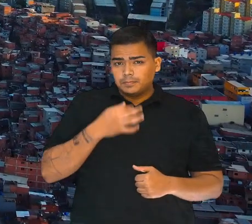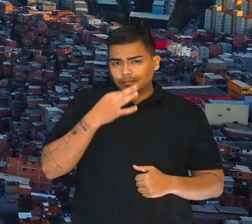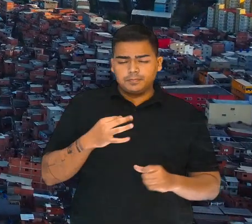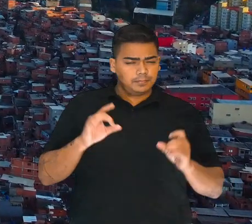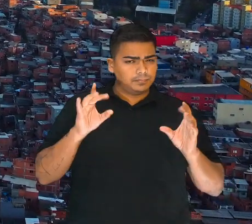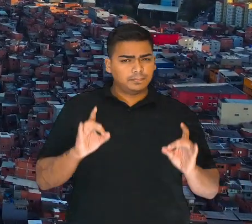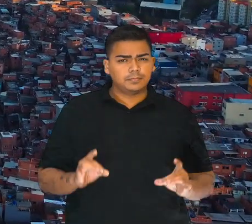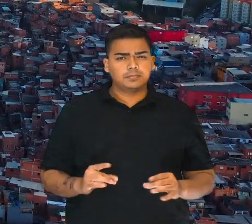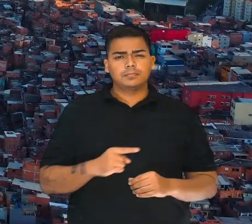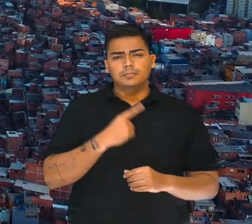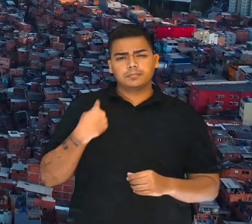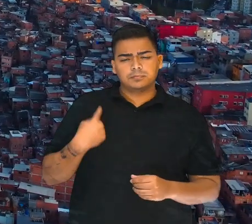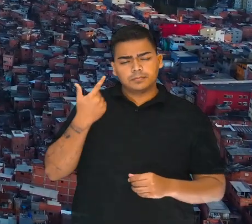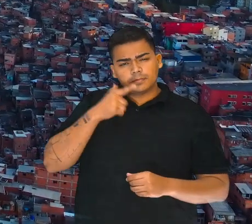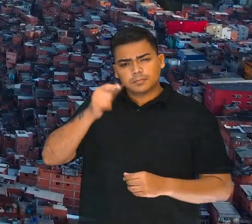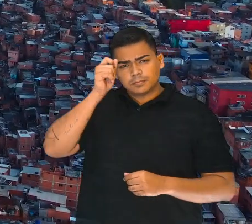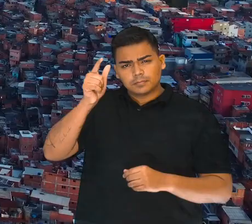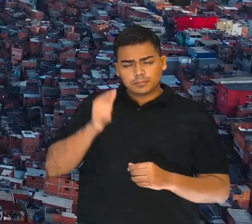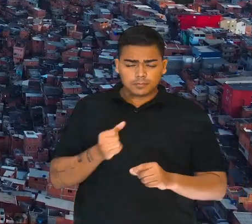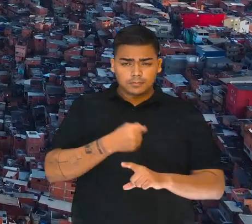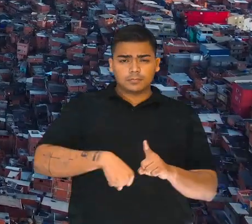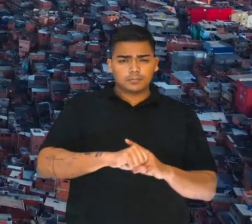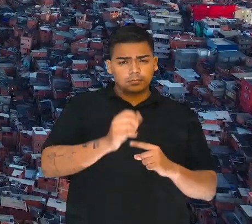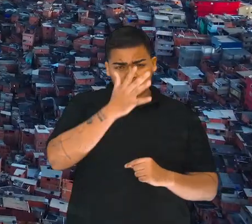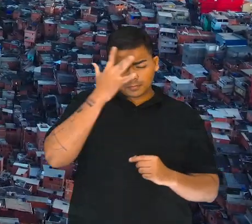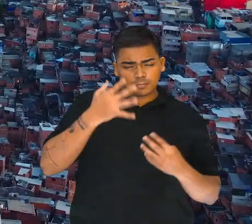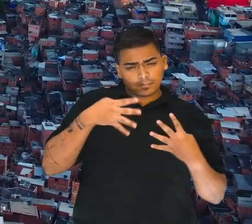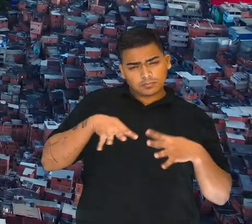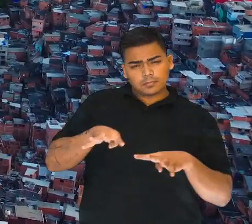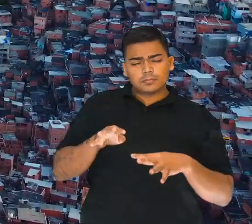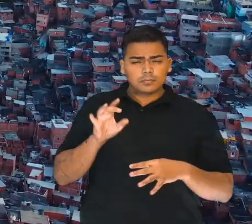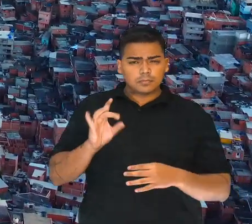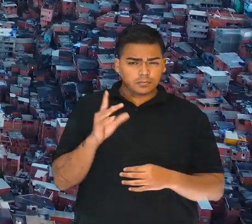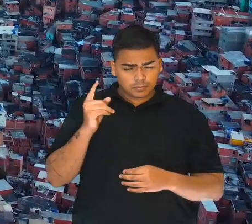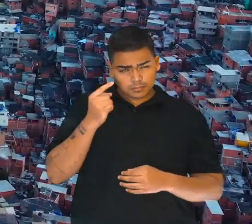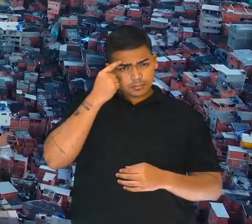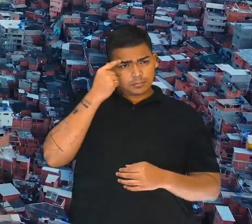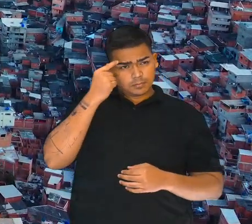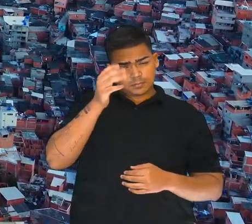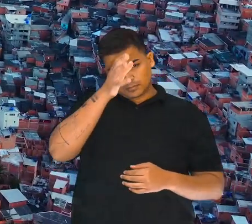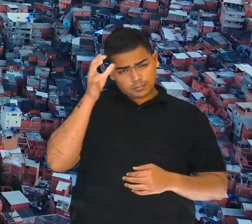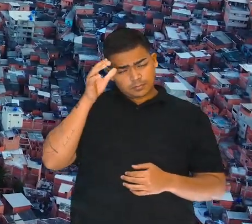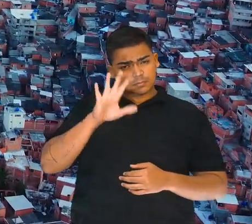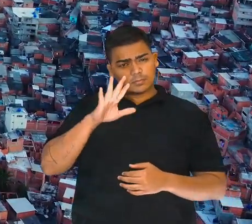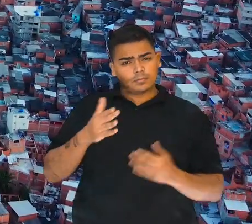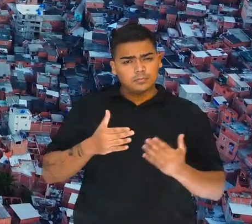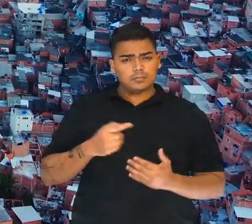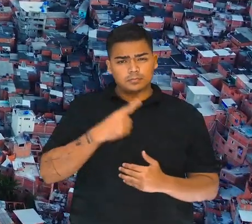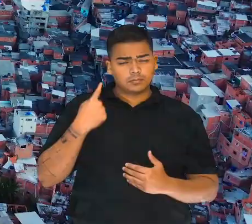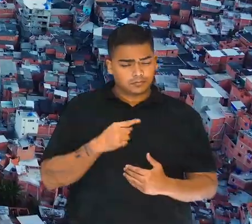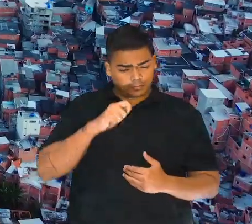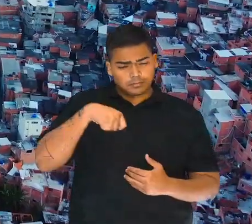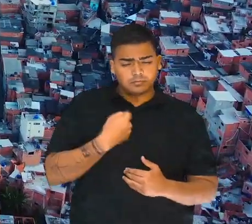setor muito especial que a gente vê aqui é o de inovação social. Antigamente as pessoas olhavam para a periferia como o cliente, mas agora a gente olha como